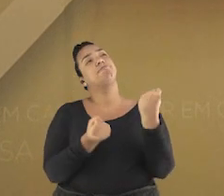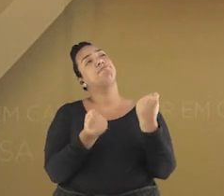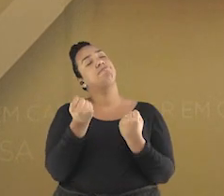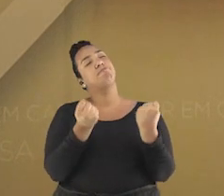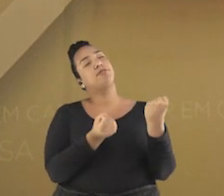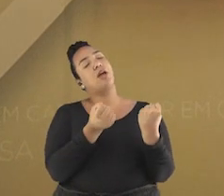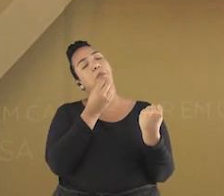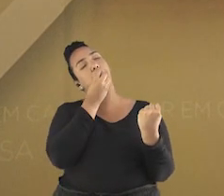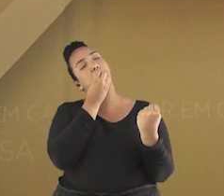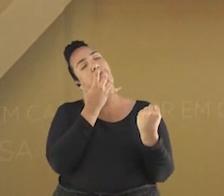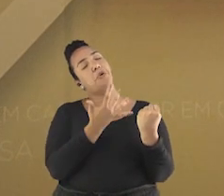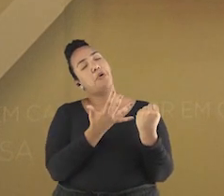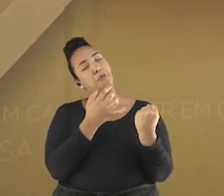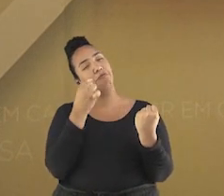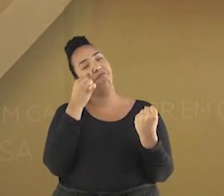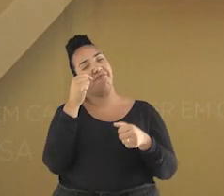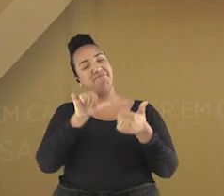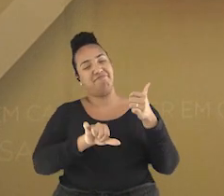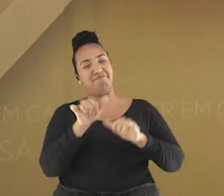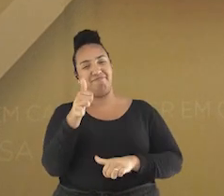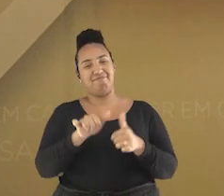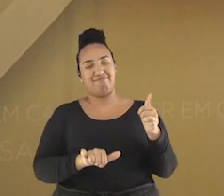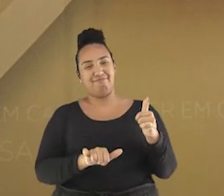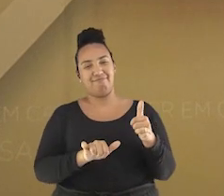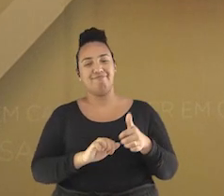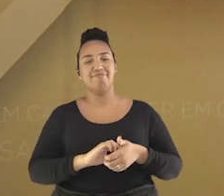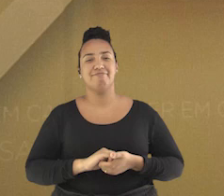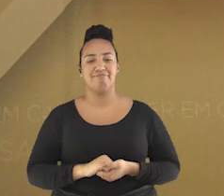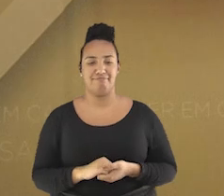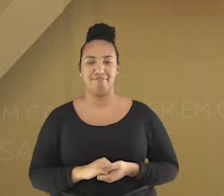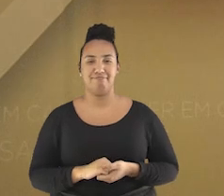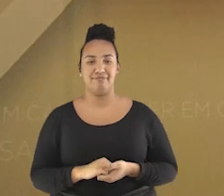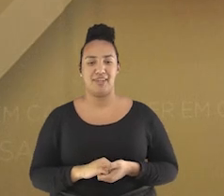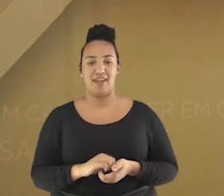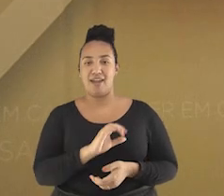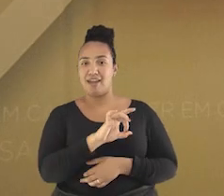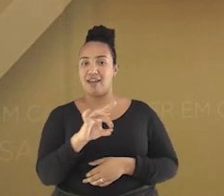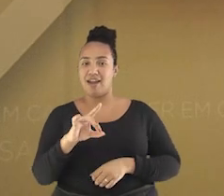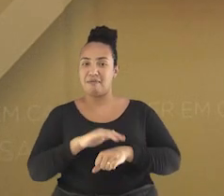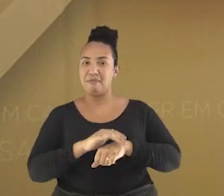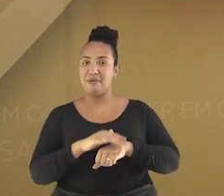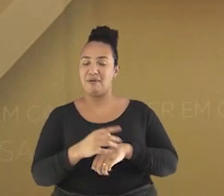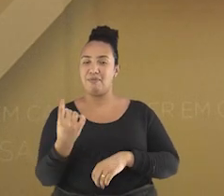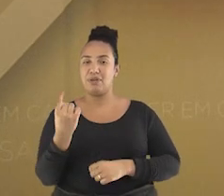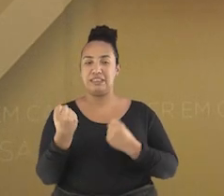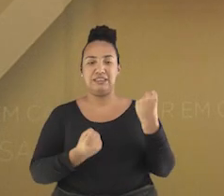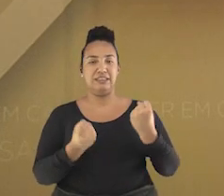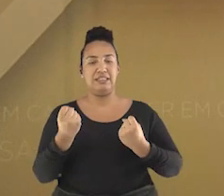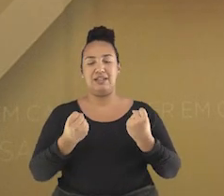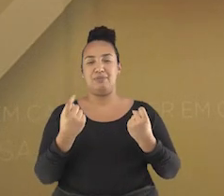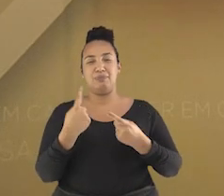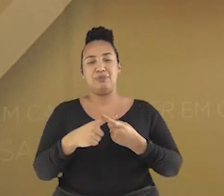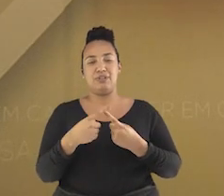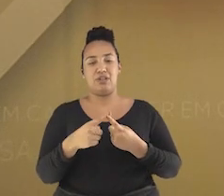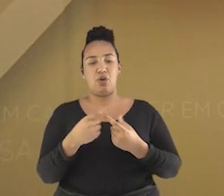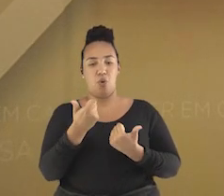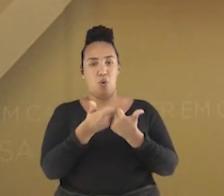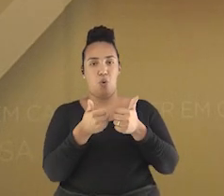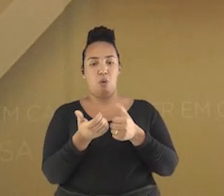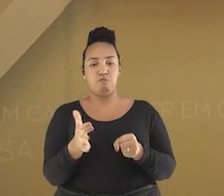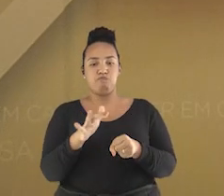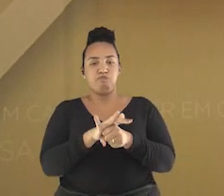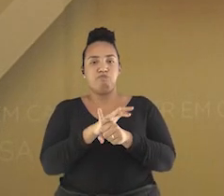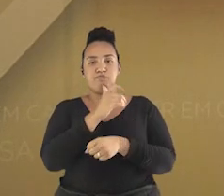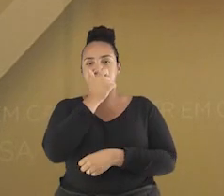seria bom, analisando, a charge, como seria bom elas terem um carro para não estarem dentro de um ônibus lotado